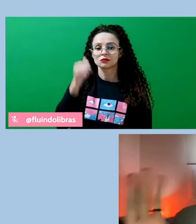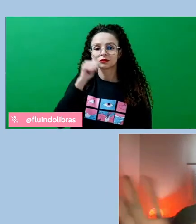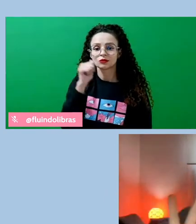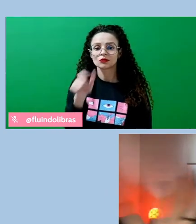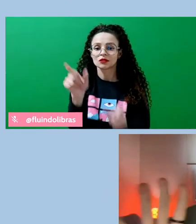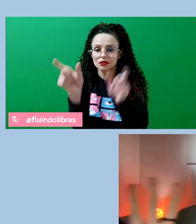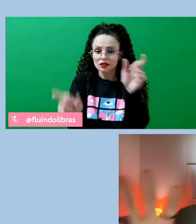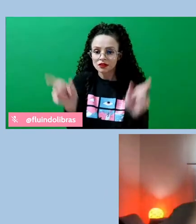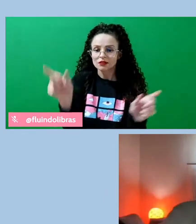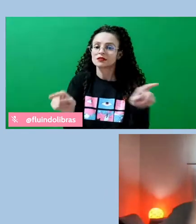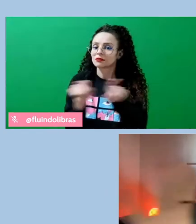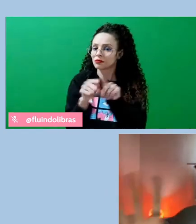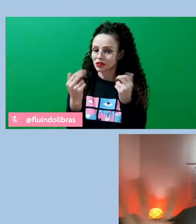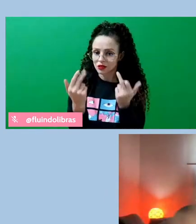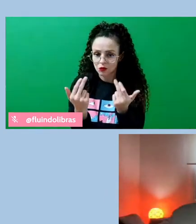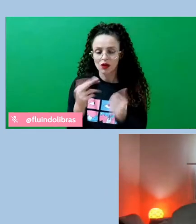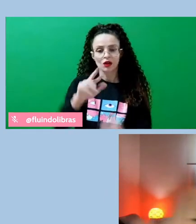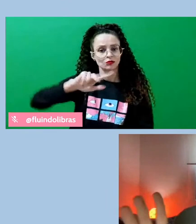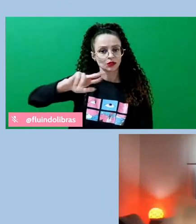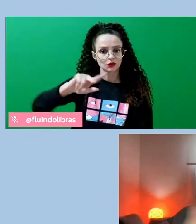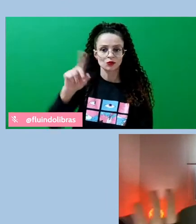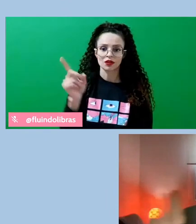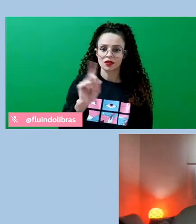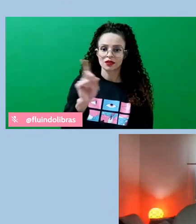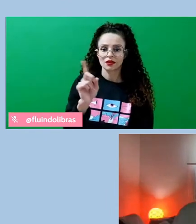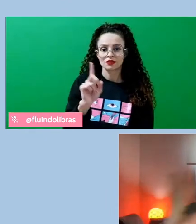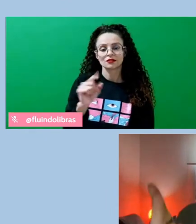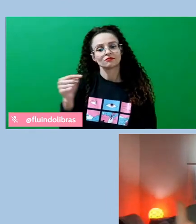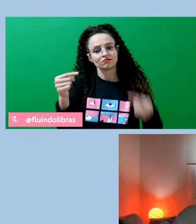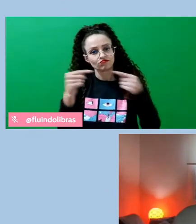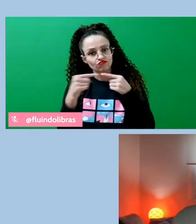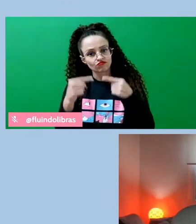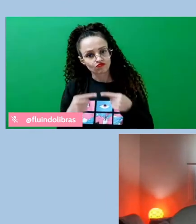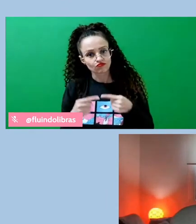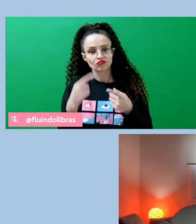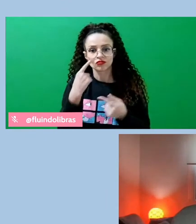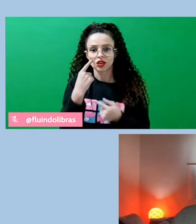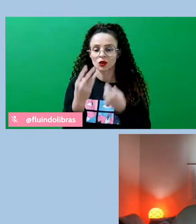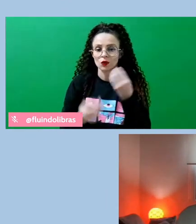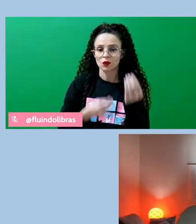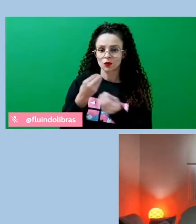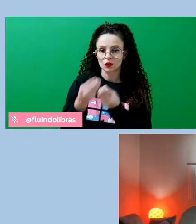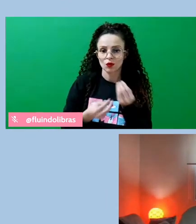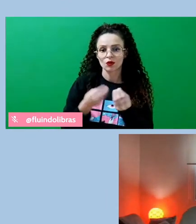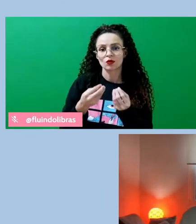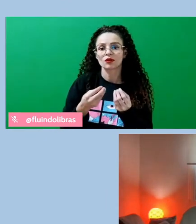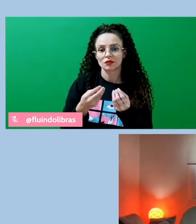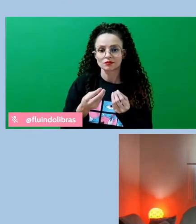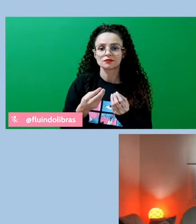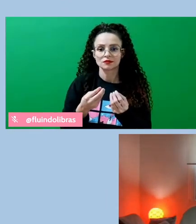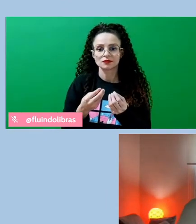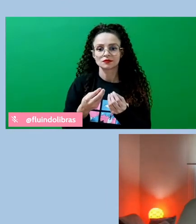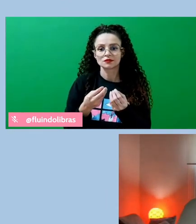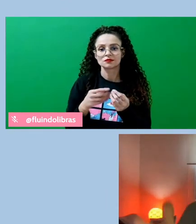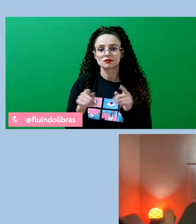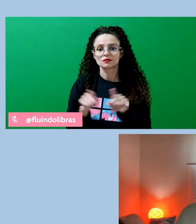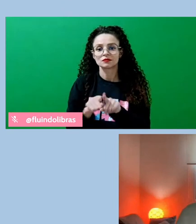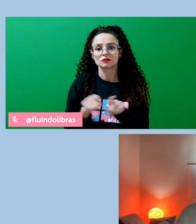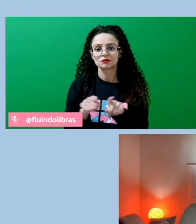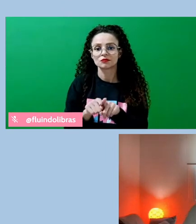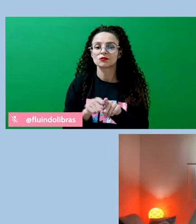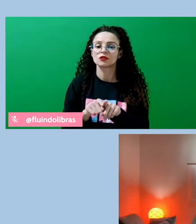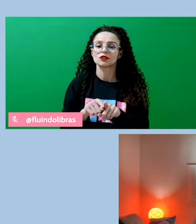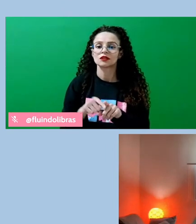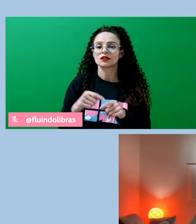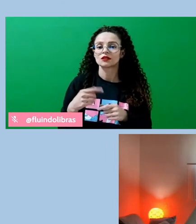David Lynch, que também são a mesma, mas não são, que né? Esses reflexos, desde Mulholland Drive, né? Até Cidade dos Sonhos,